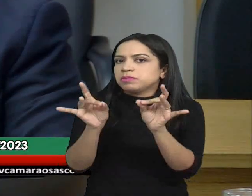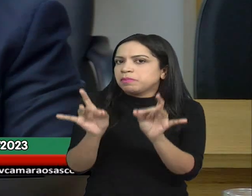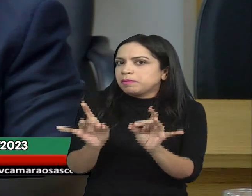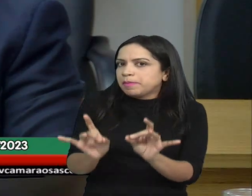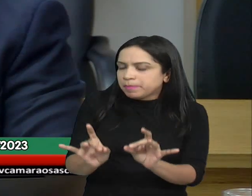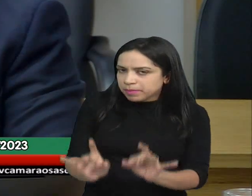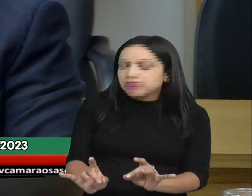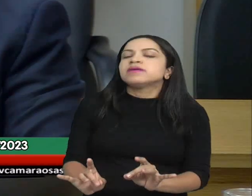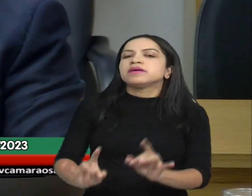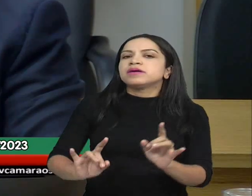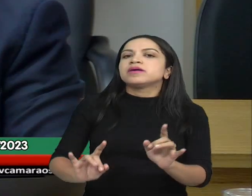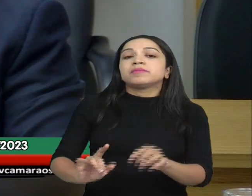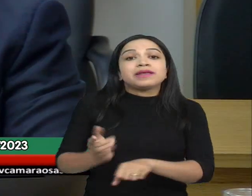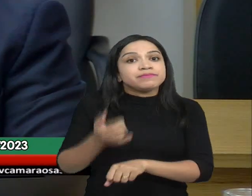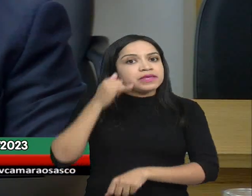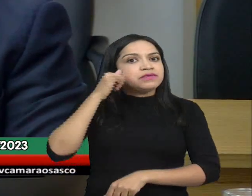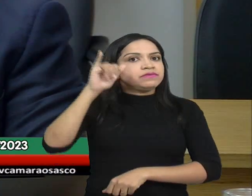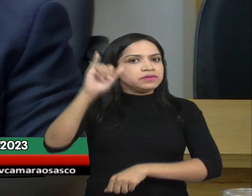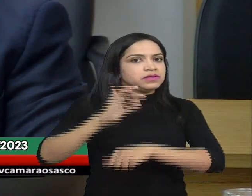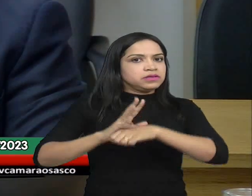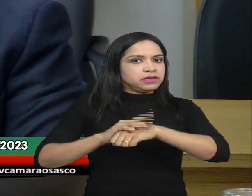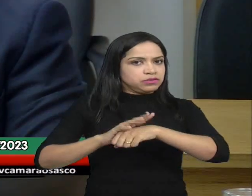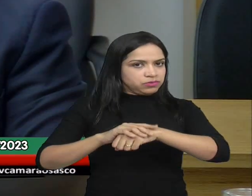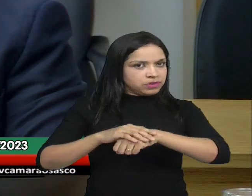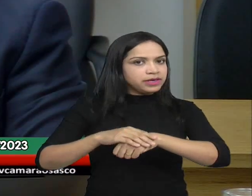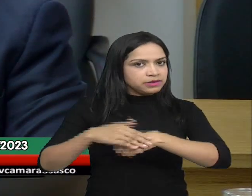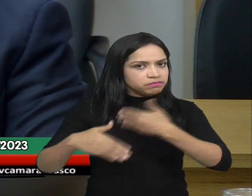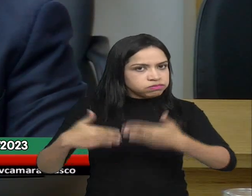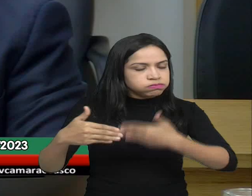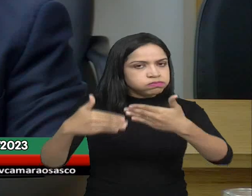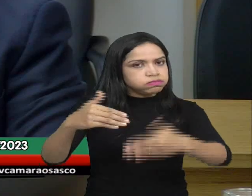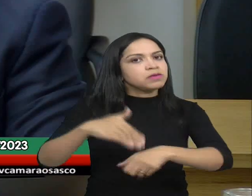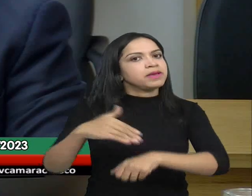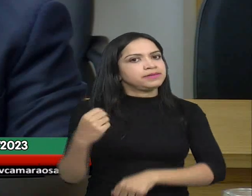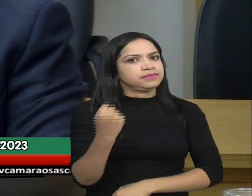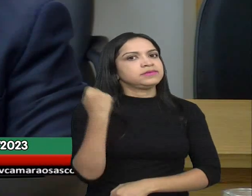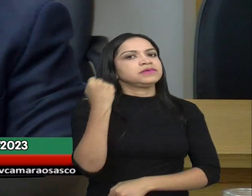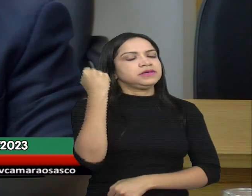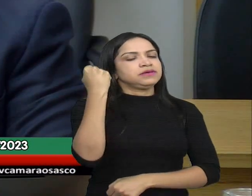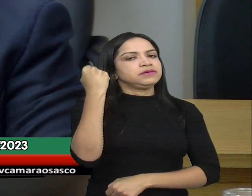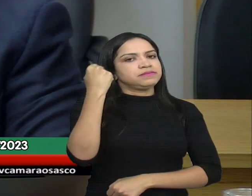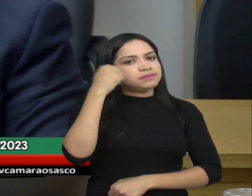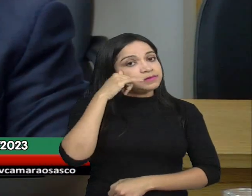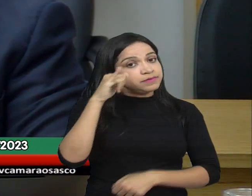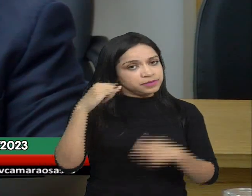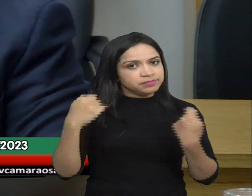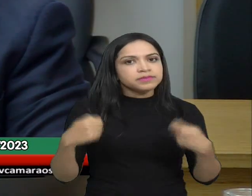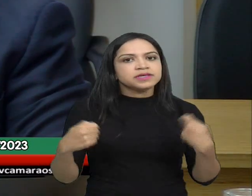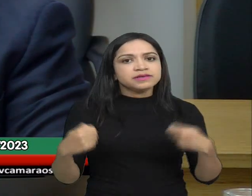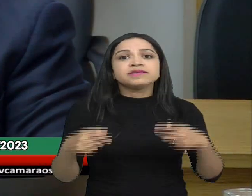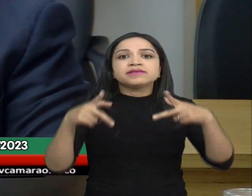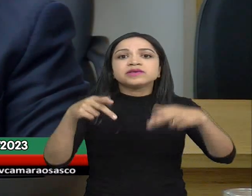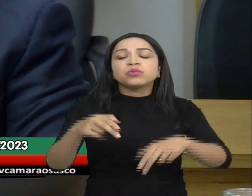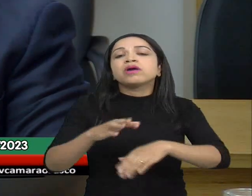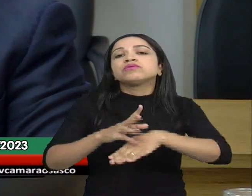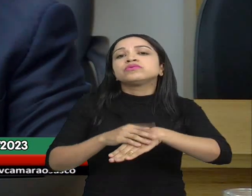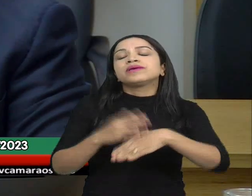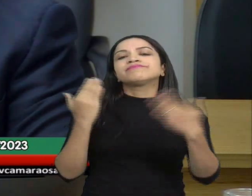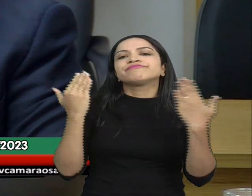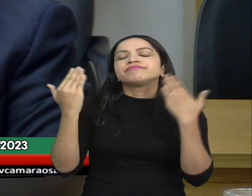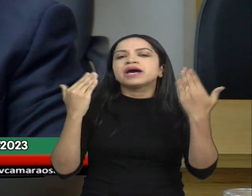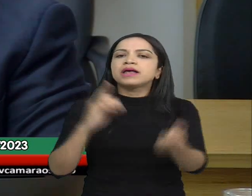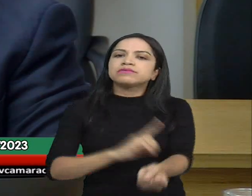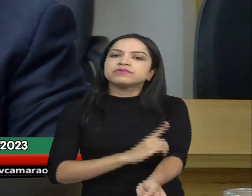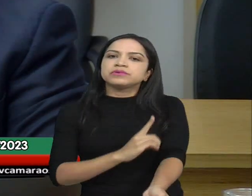aumente, não piore. Ela é quase... tem que vigiar. Ela é crônica igual uma diabetes, igual uma insuficiência